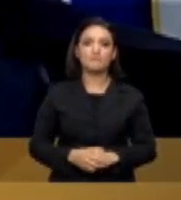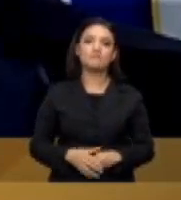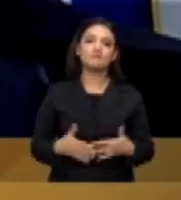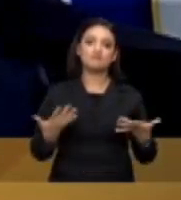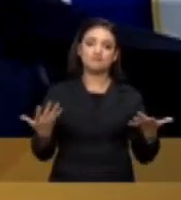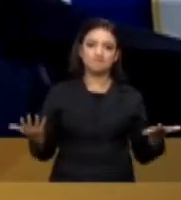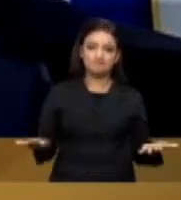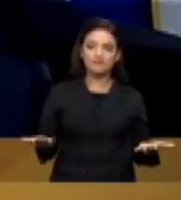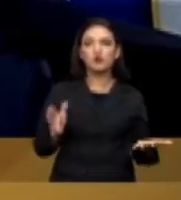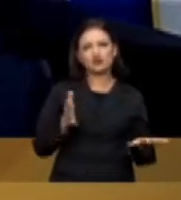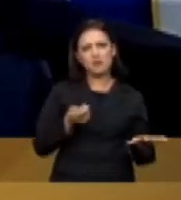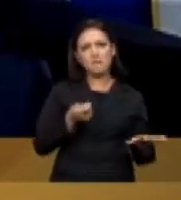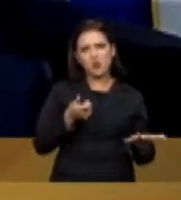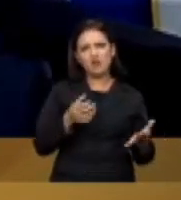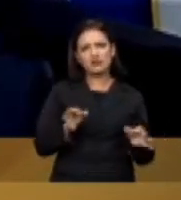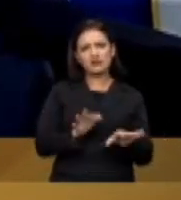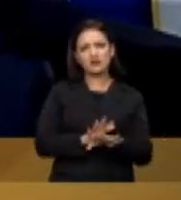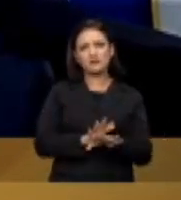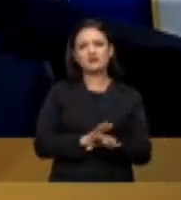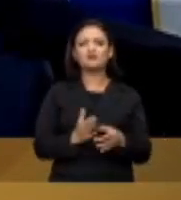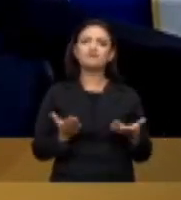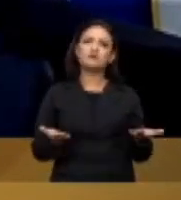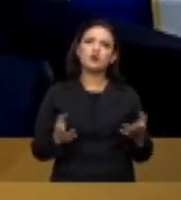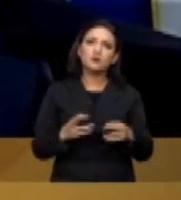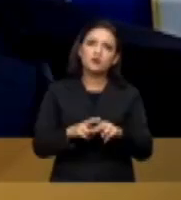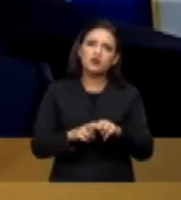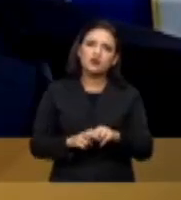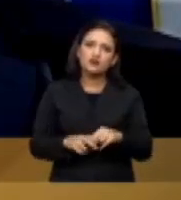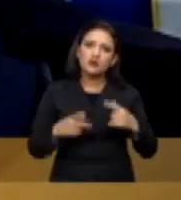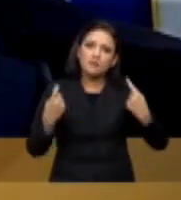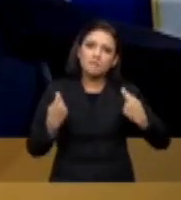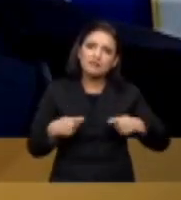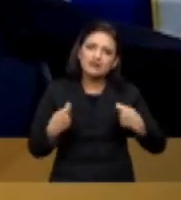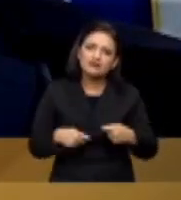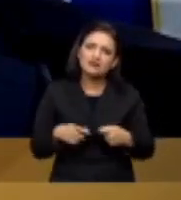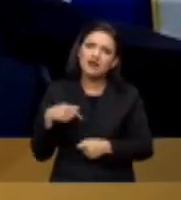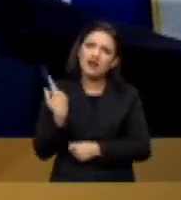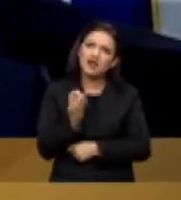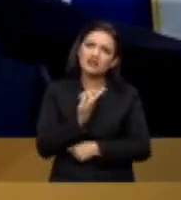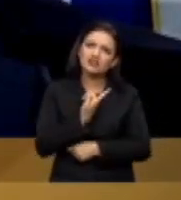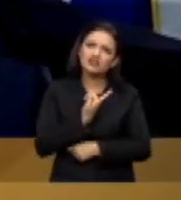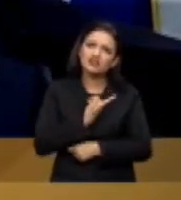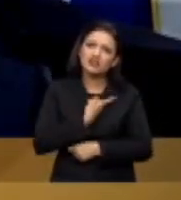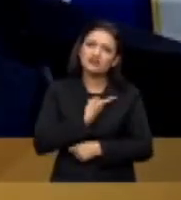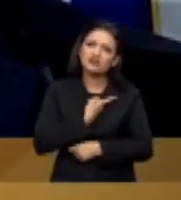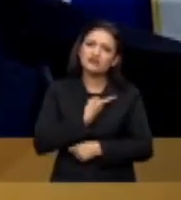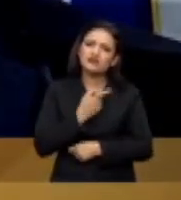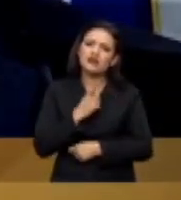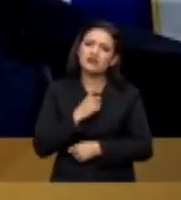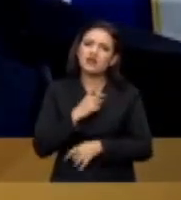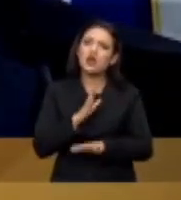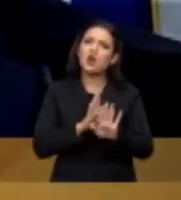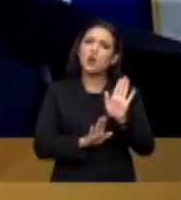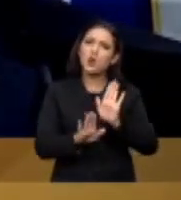da nossa sustentação, seria necessário cuidarmos dos filtros do